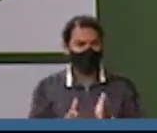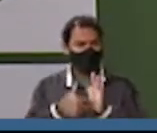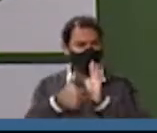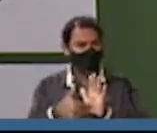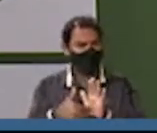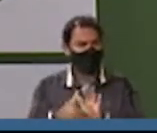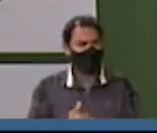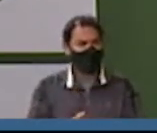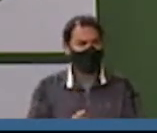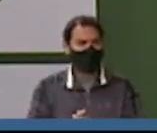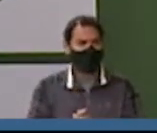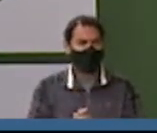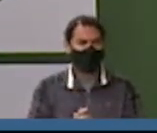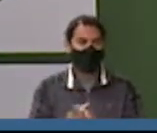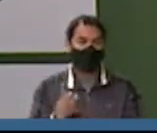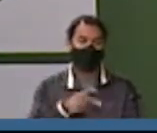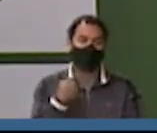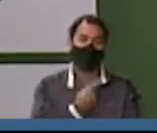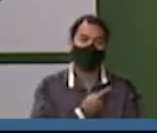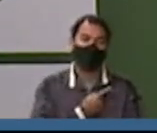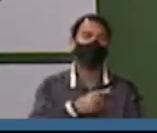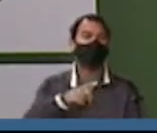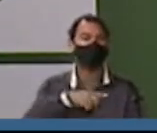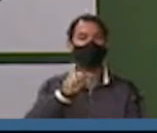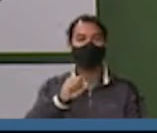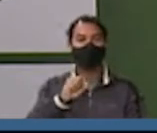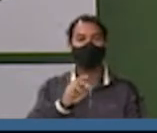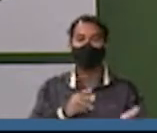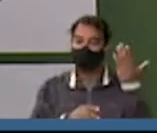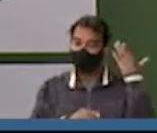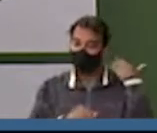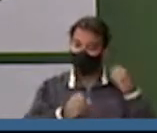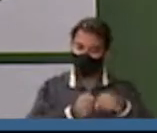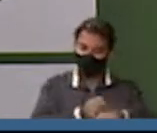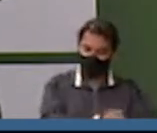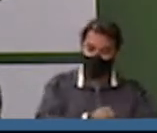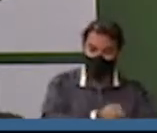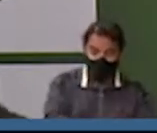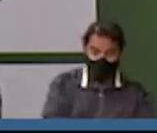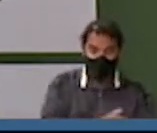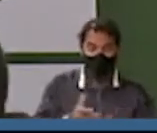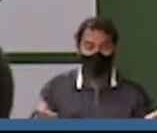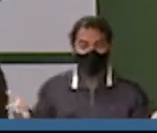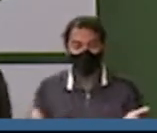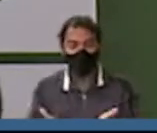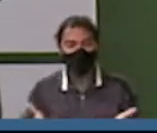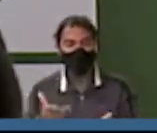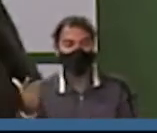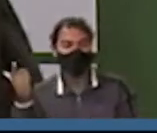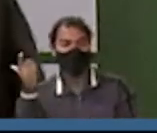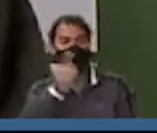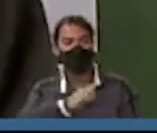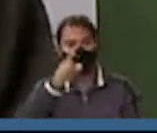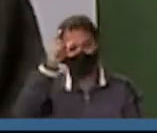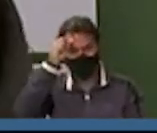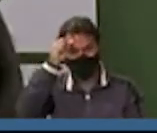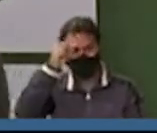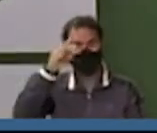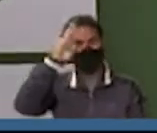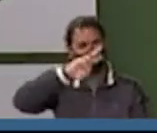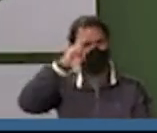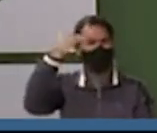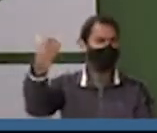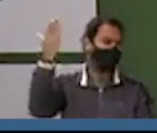hoje nós estamos colhendo. Eu gostaria de dizer que há poucos dias atrás estávamos todos